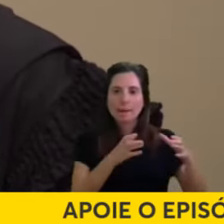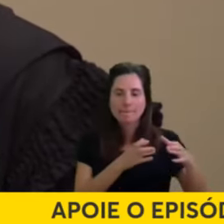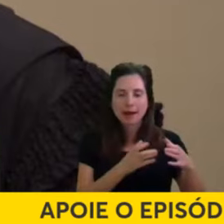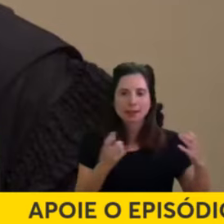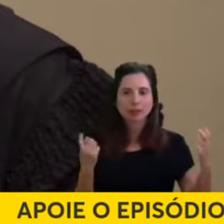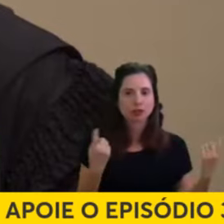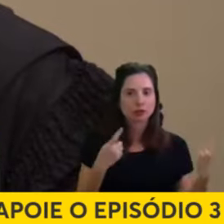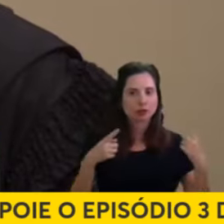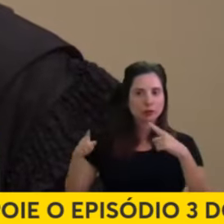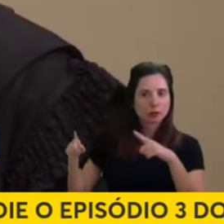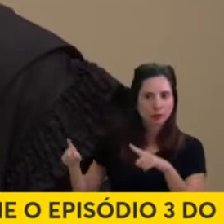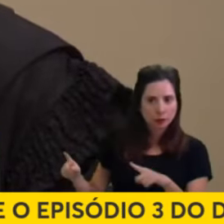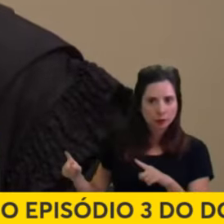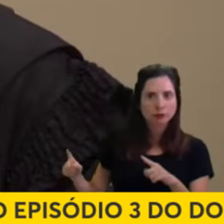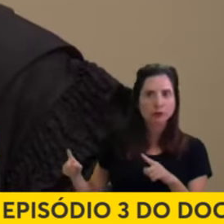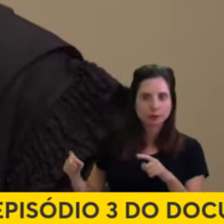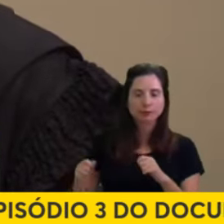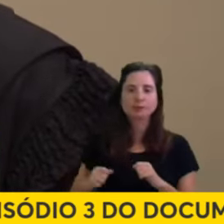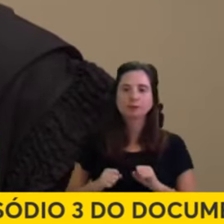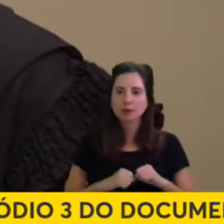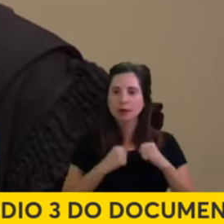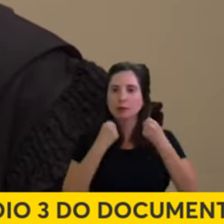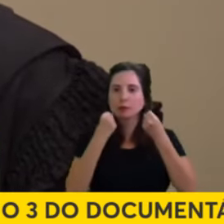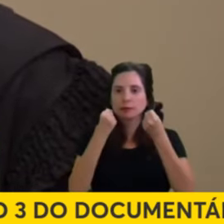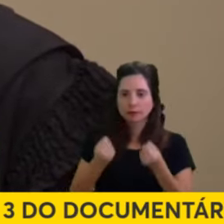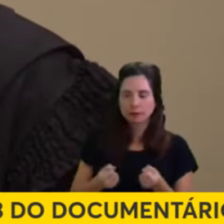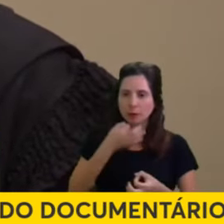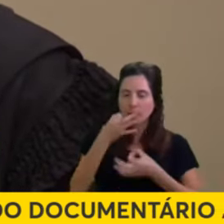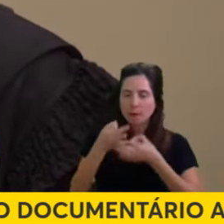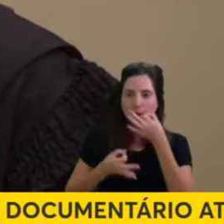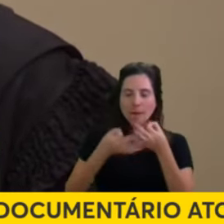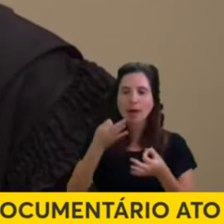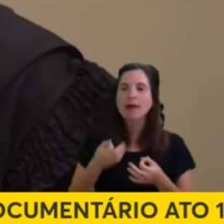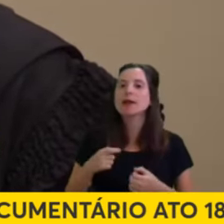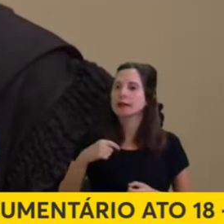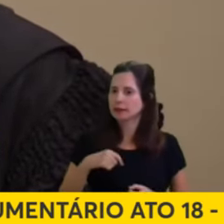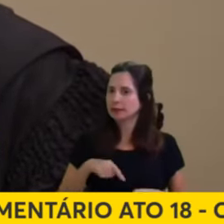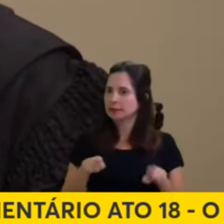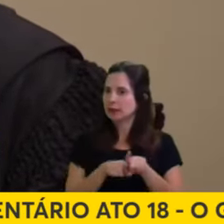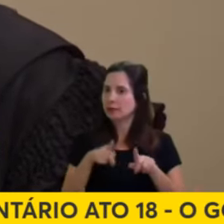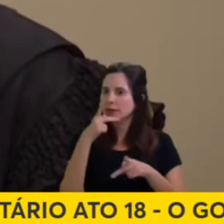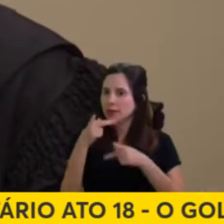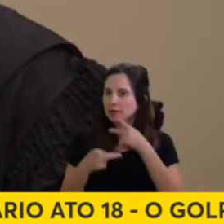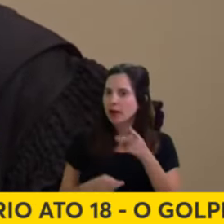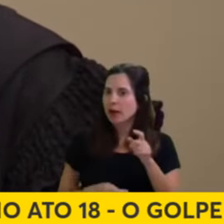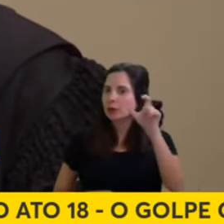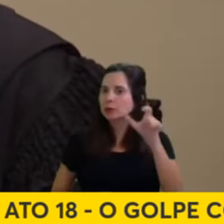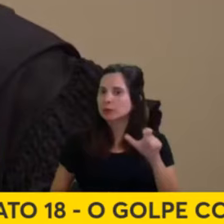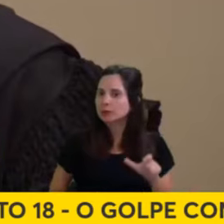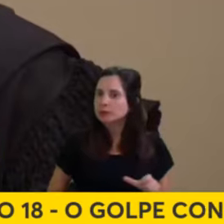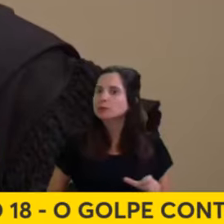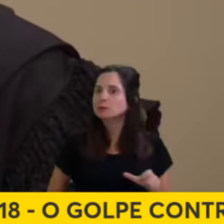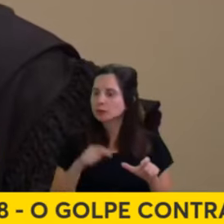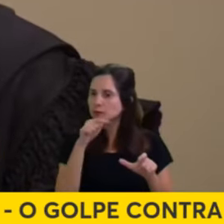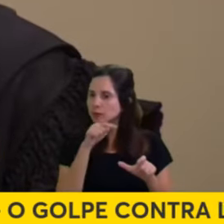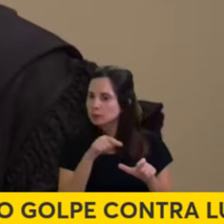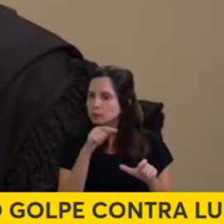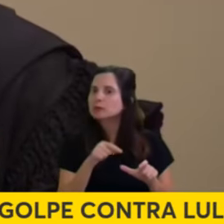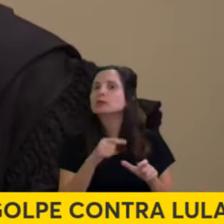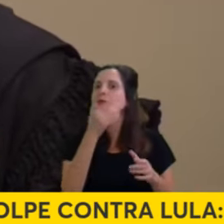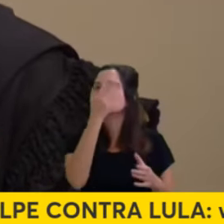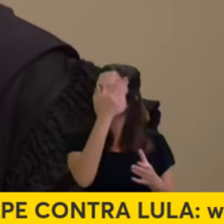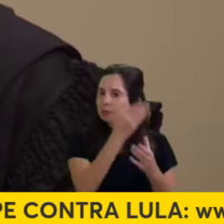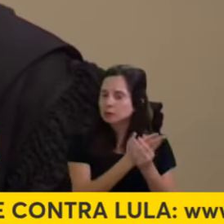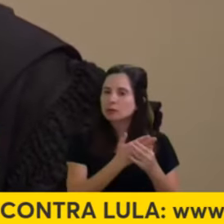ofensa a estabilização de demanda ampla defesa e contraditório e aqui cito o ministro nef torneiro que diz configura inovação processual a